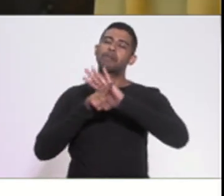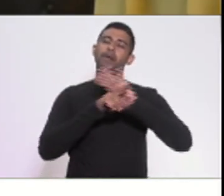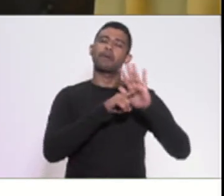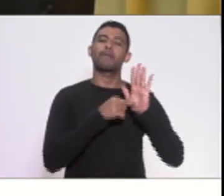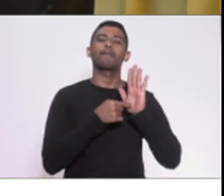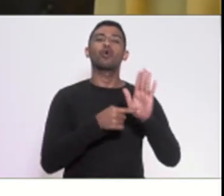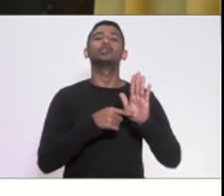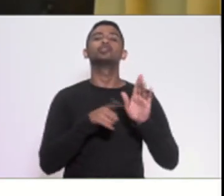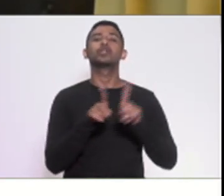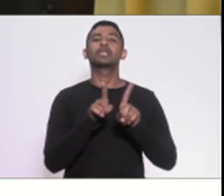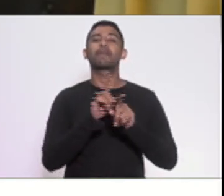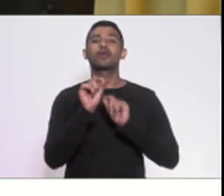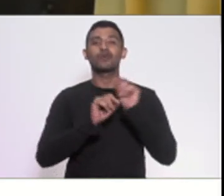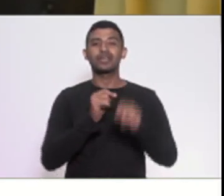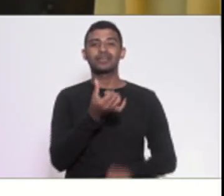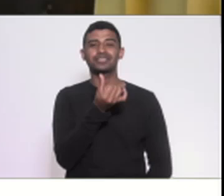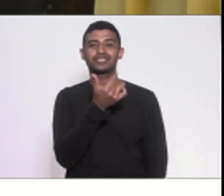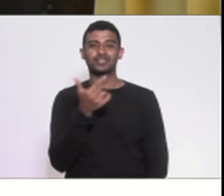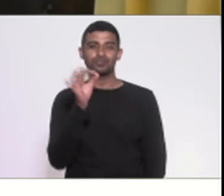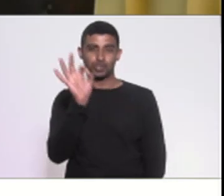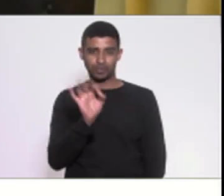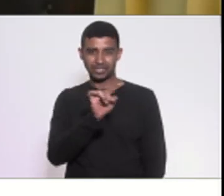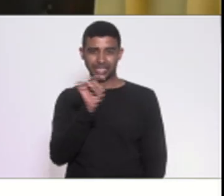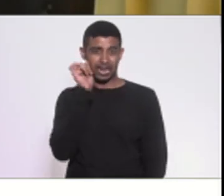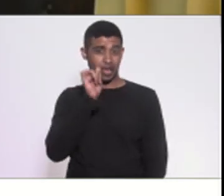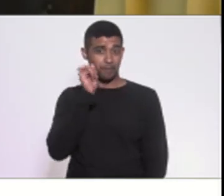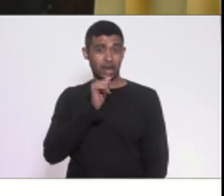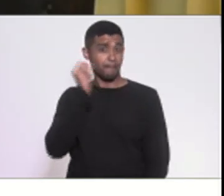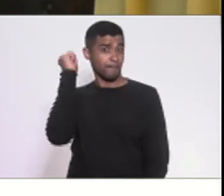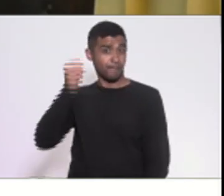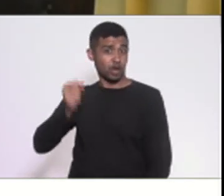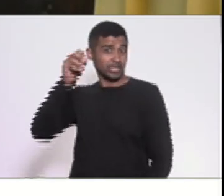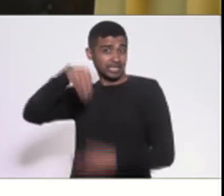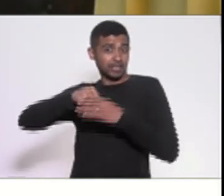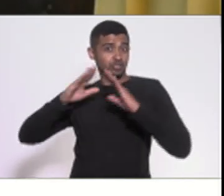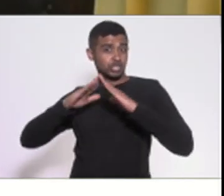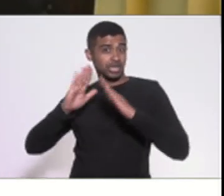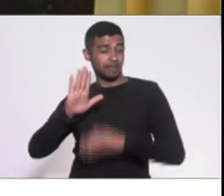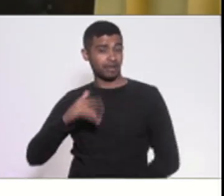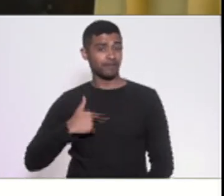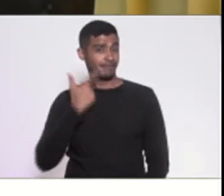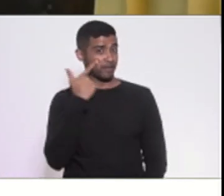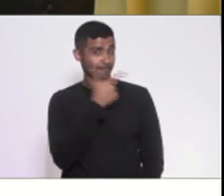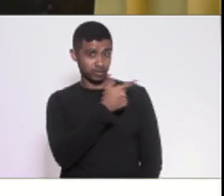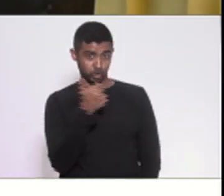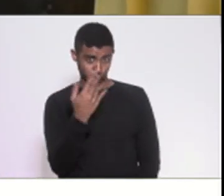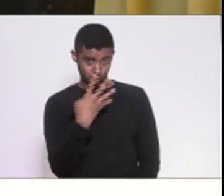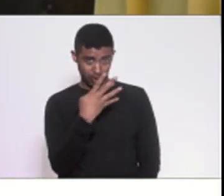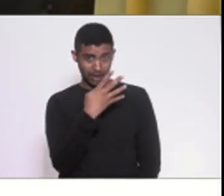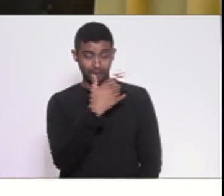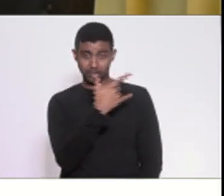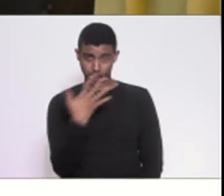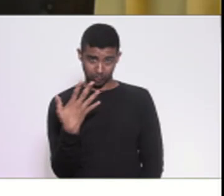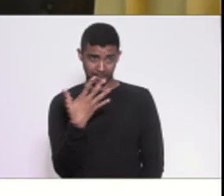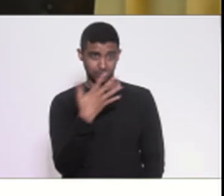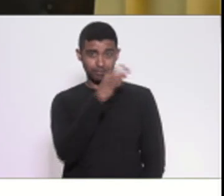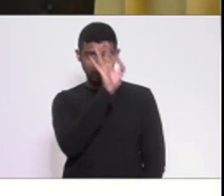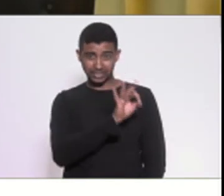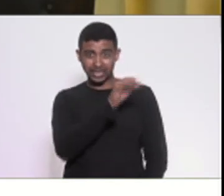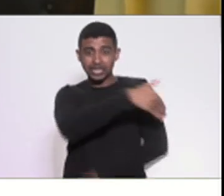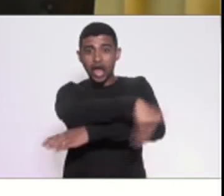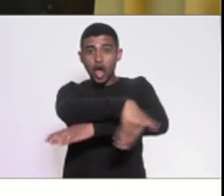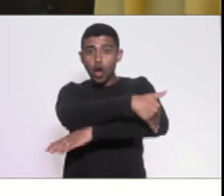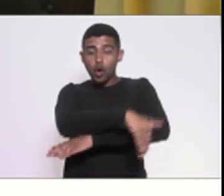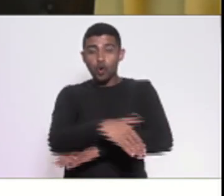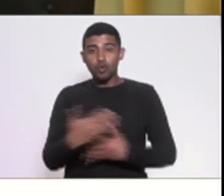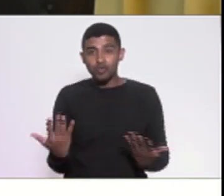que 62% das mulheres foram mortas em suas residências e 24% em vias públicas. 30%